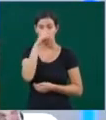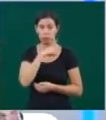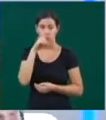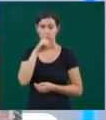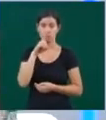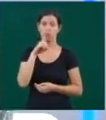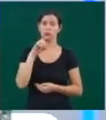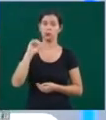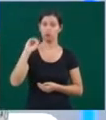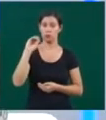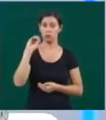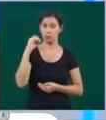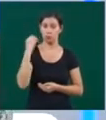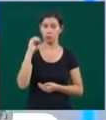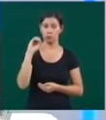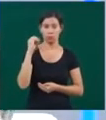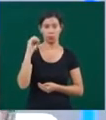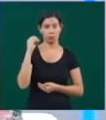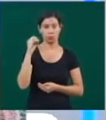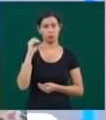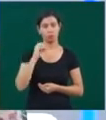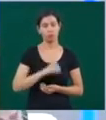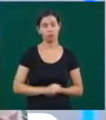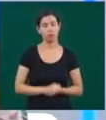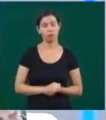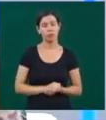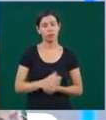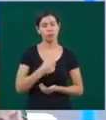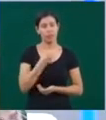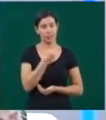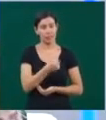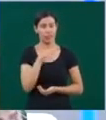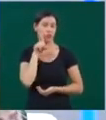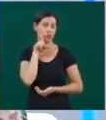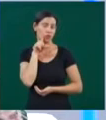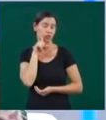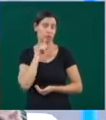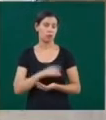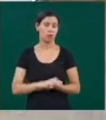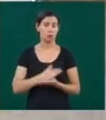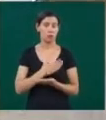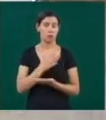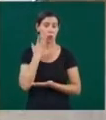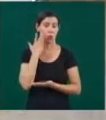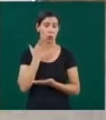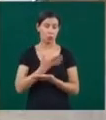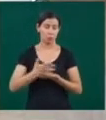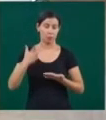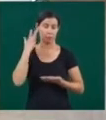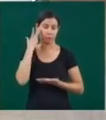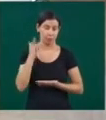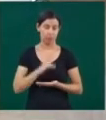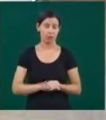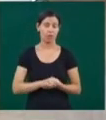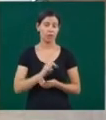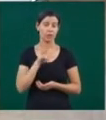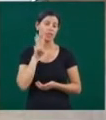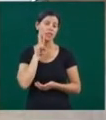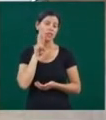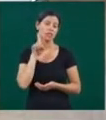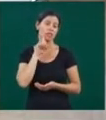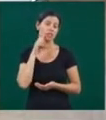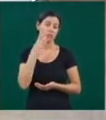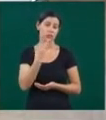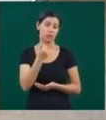no domingo vai ter um artista do rio grande do sul no oeste do paraná e mais 15 bandas locais também são seis dias de festival começa amanhã na